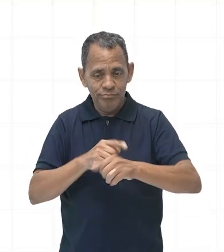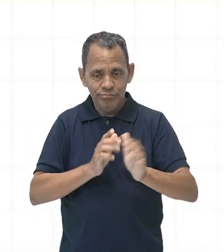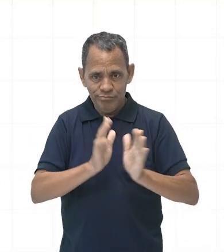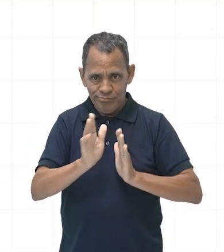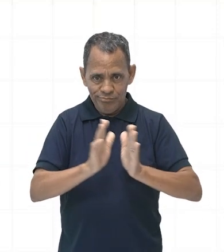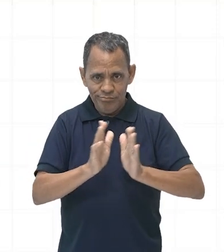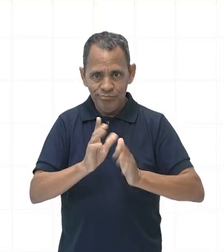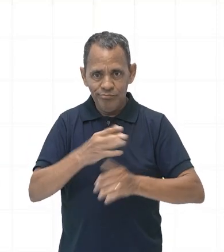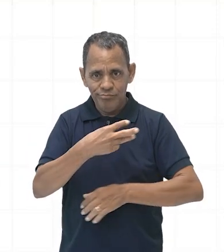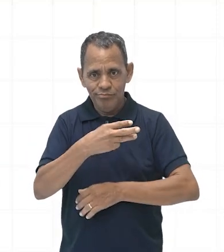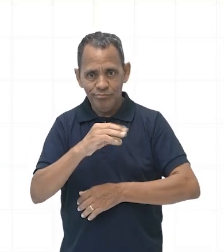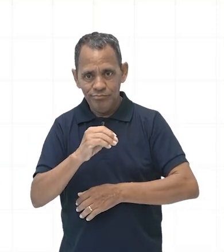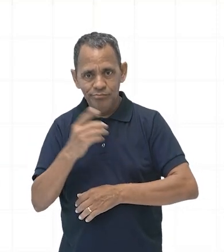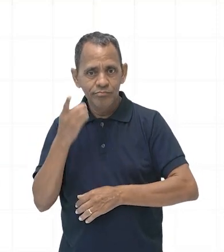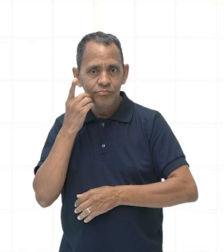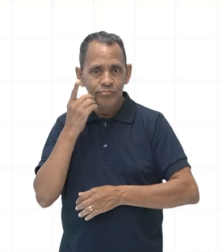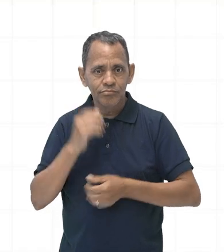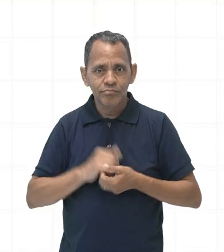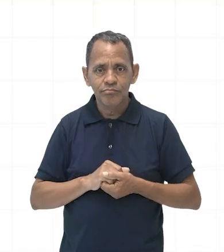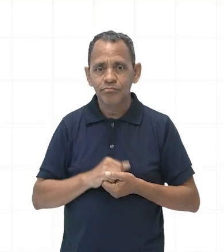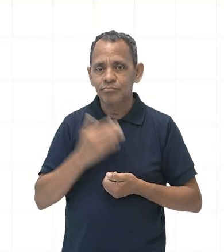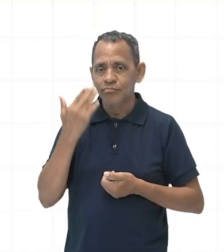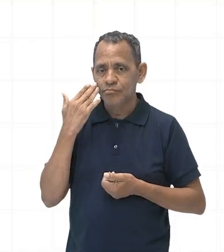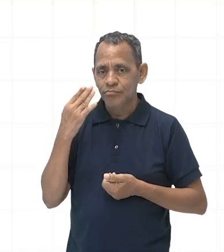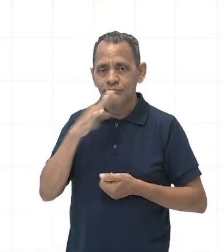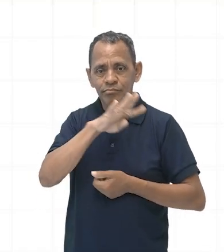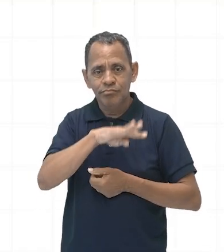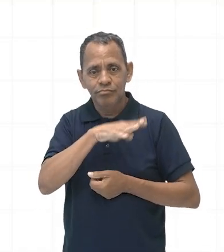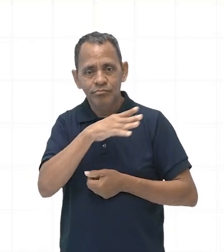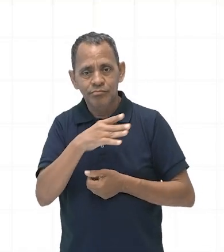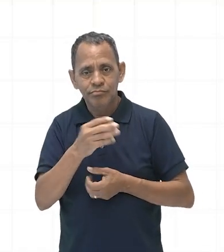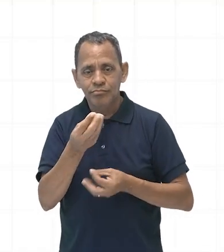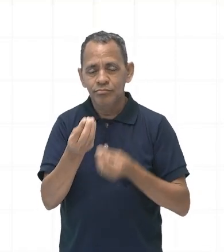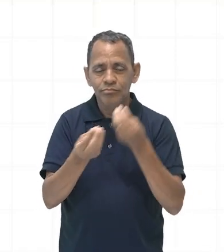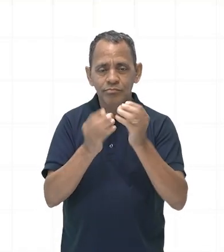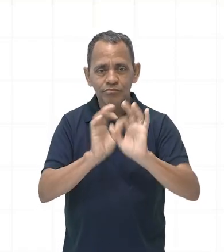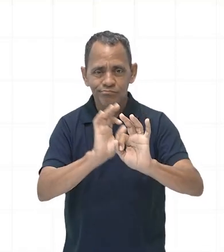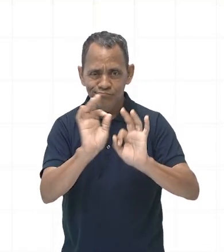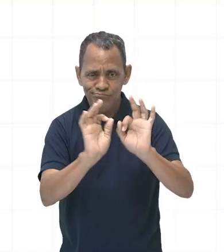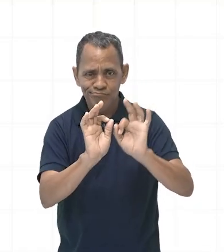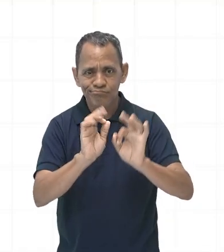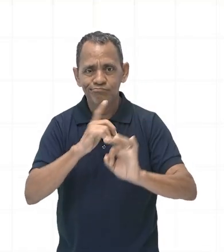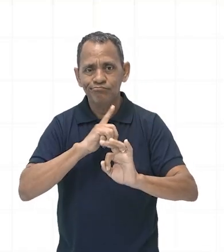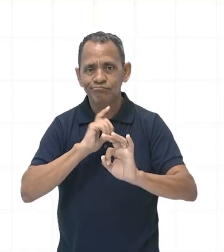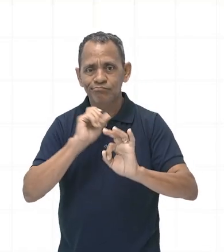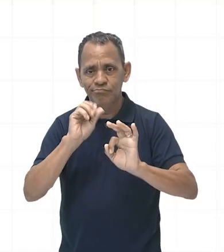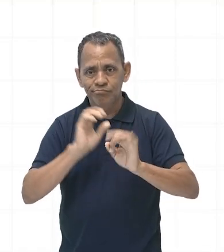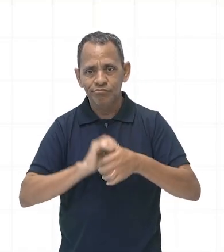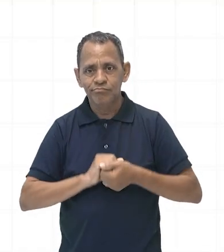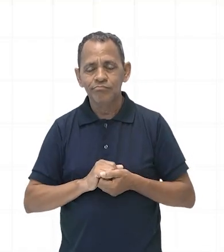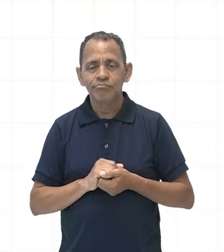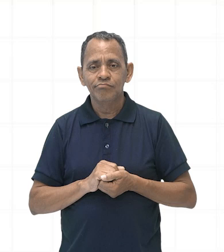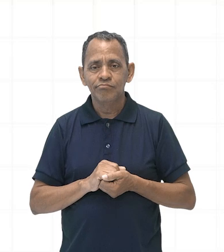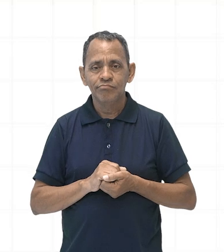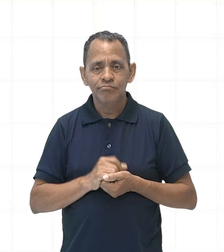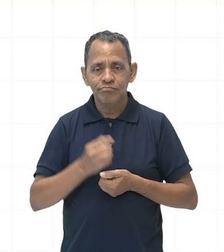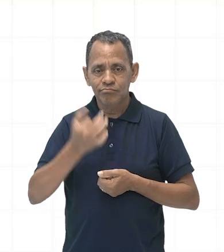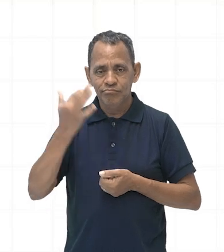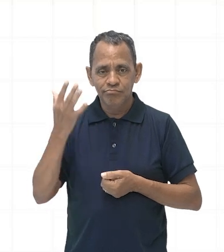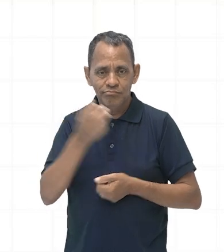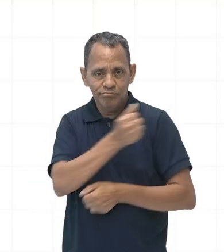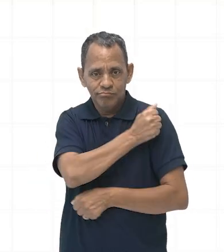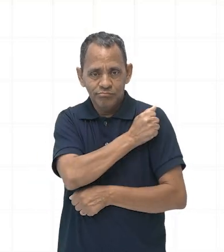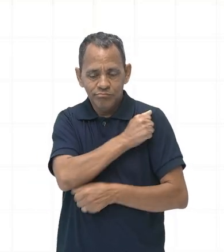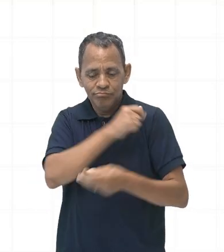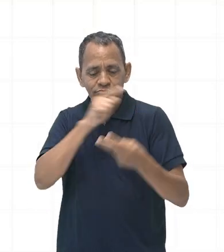bem? Então, vamos fazer a nossa tabelinha. Fazendo a nossa tabelinha, nós vamos ter o seguinte. As grandezas são a quantidade de alunos, a